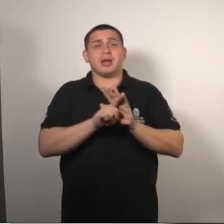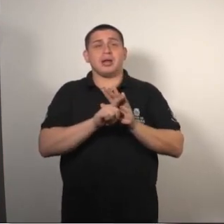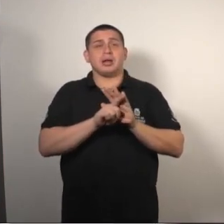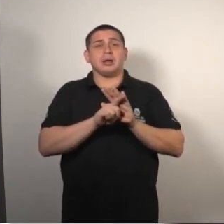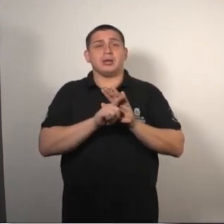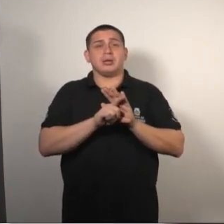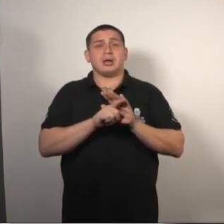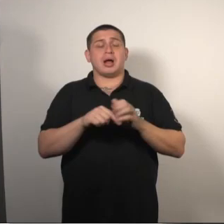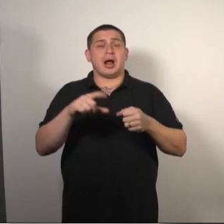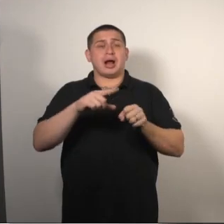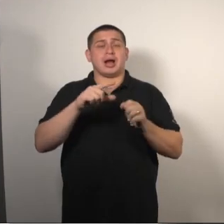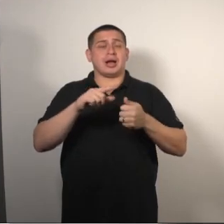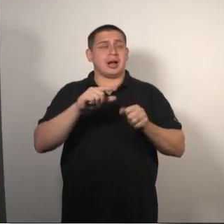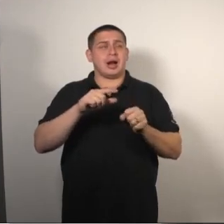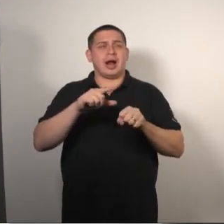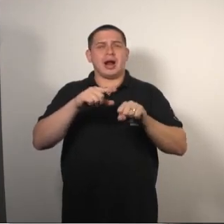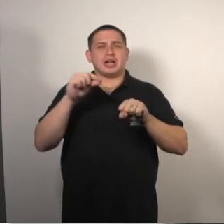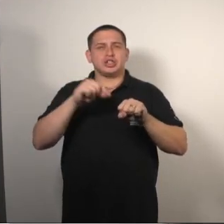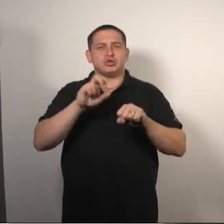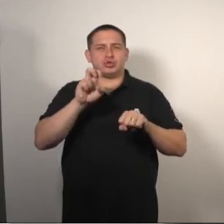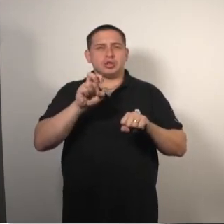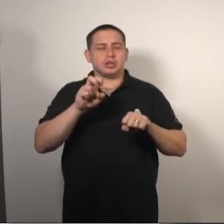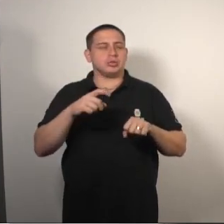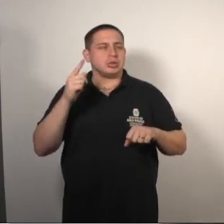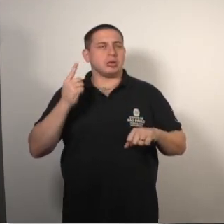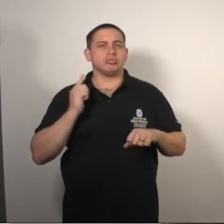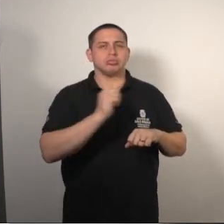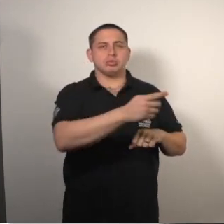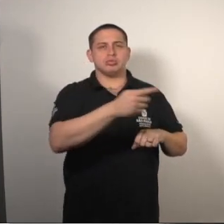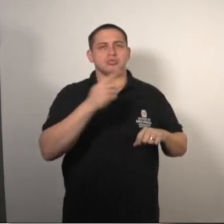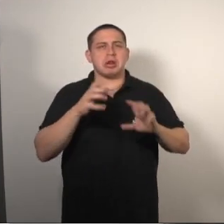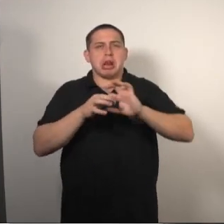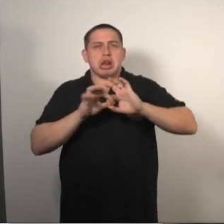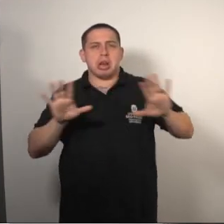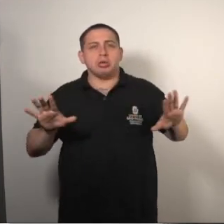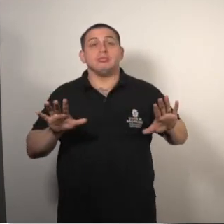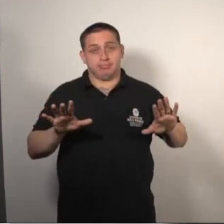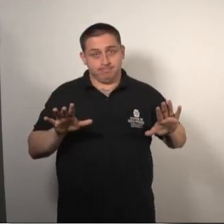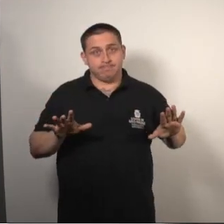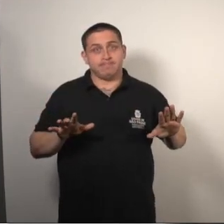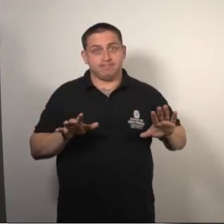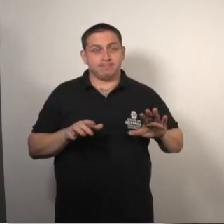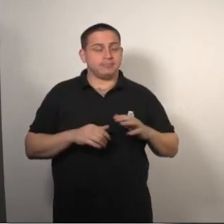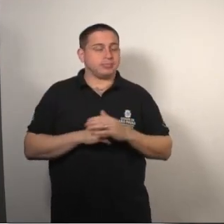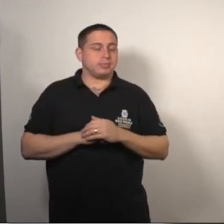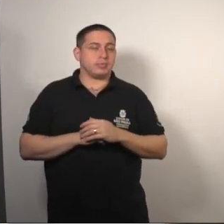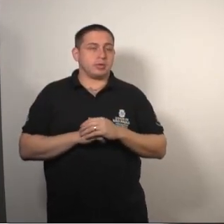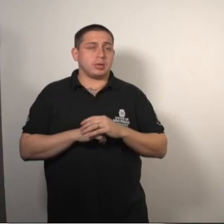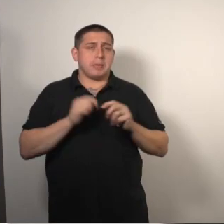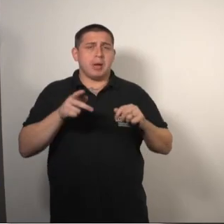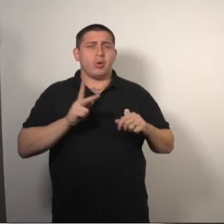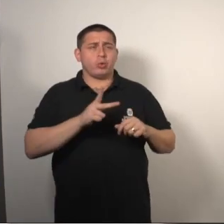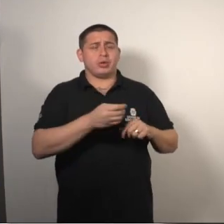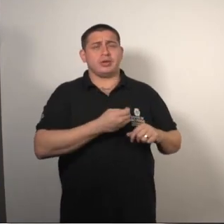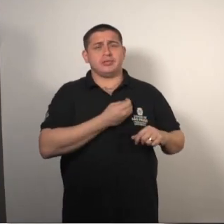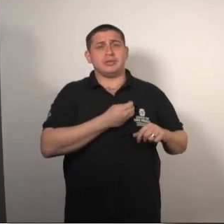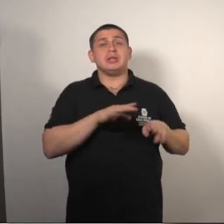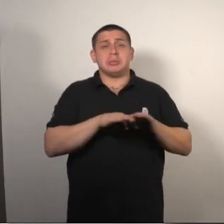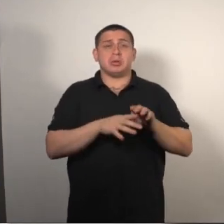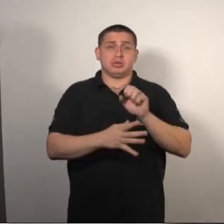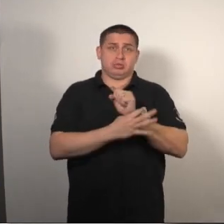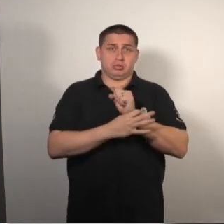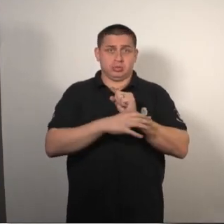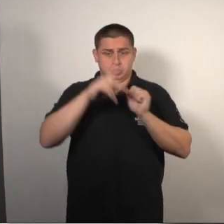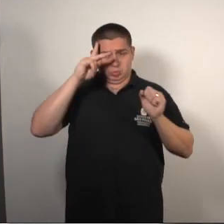sem congestionamento, né? Então, garantir essa continuidade da vida da cidade. A preservação